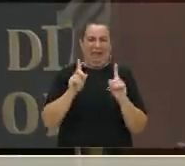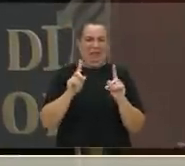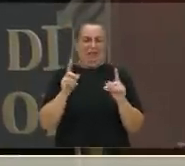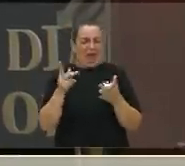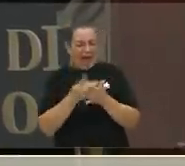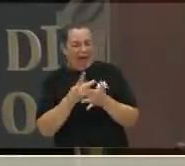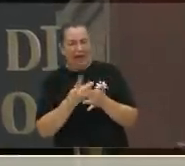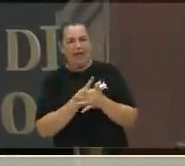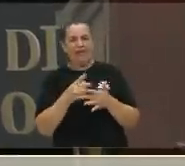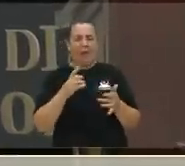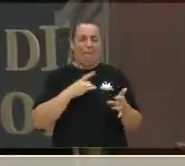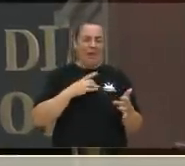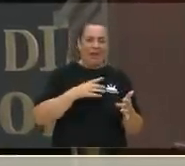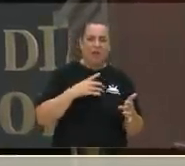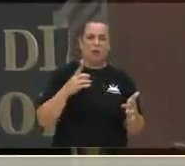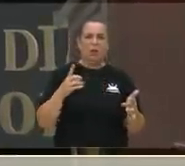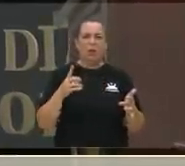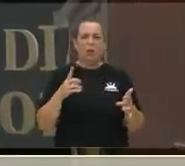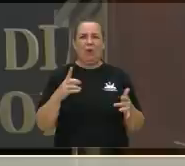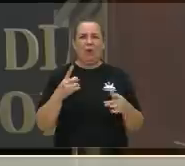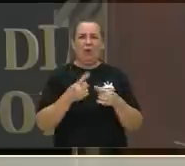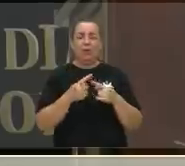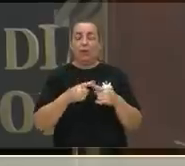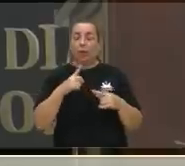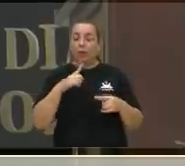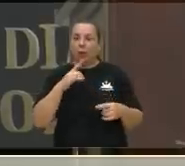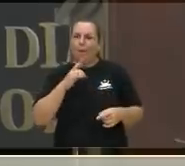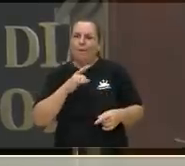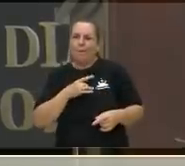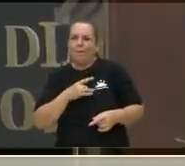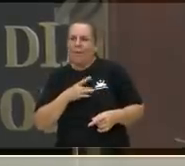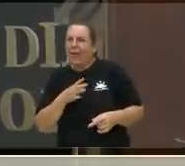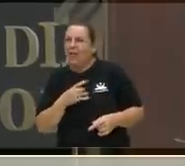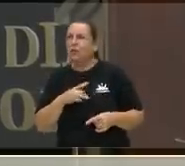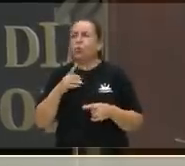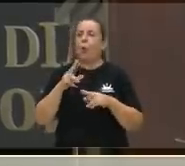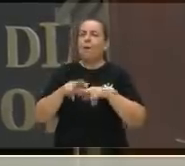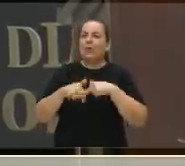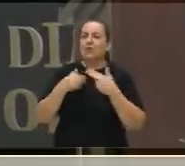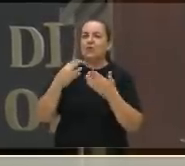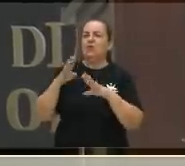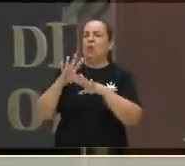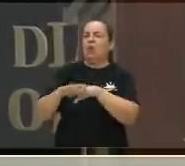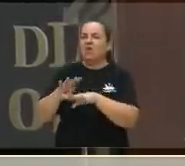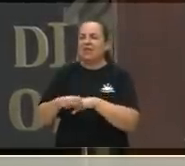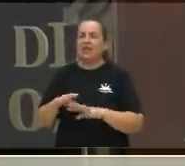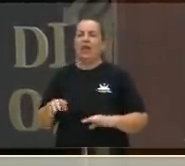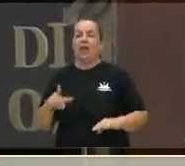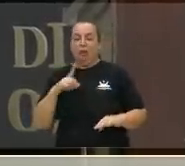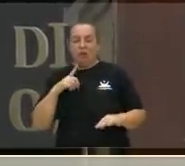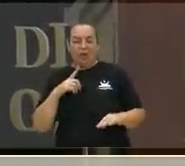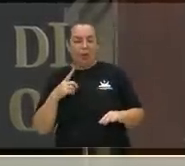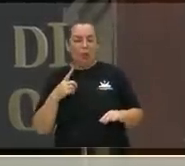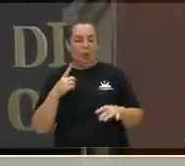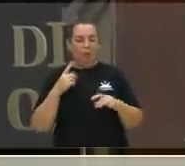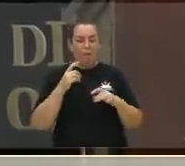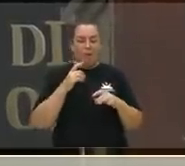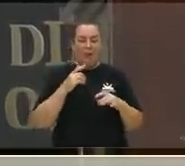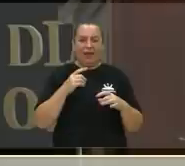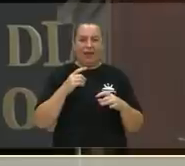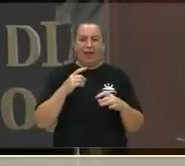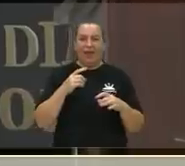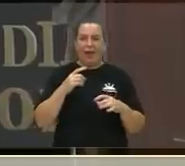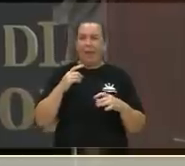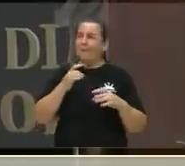medo do castigo eterno medo e aqui existe alguns pontos até de não